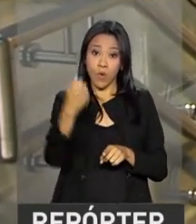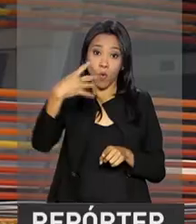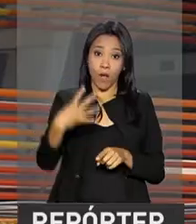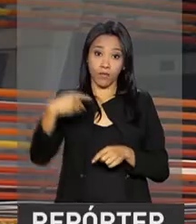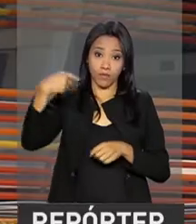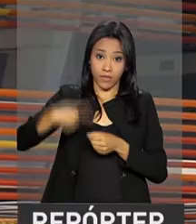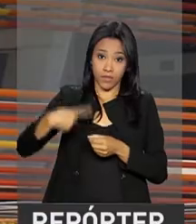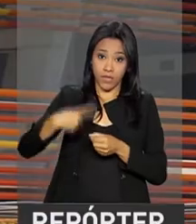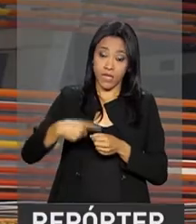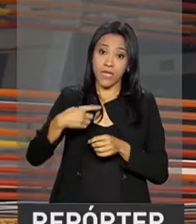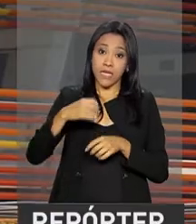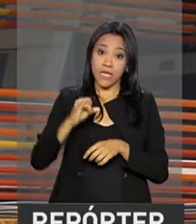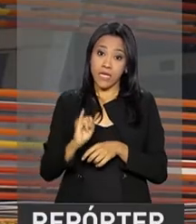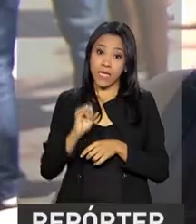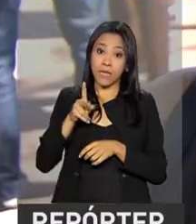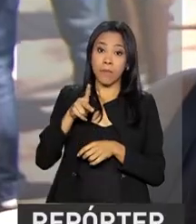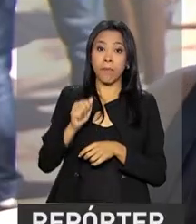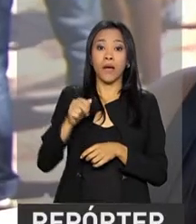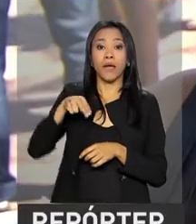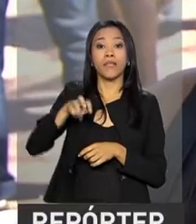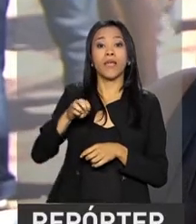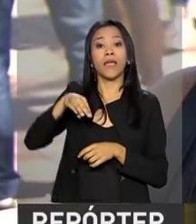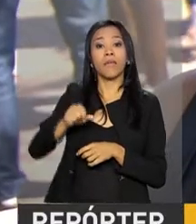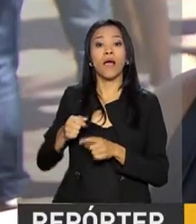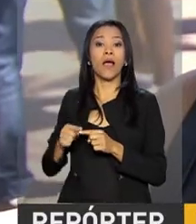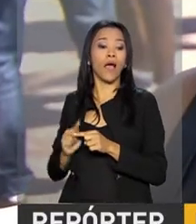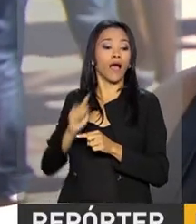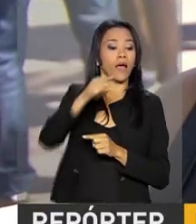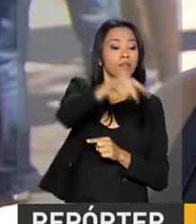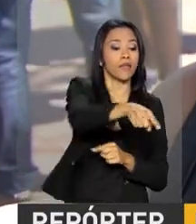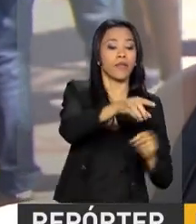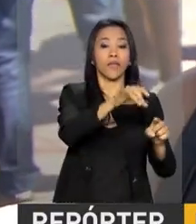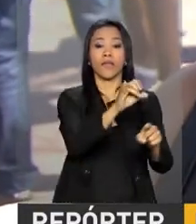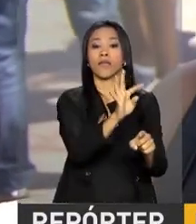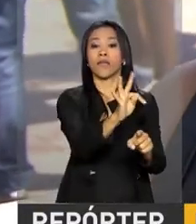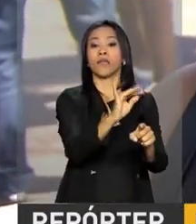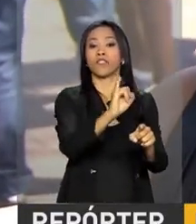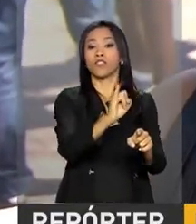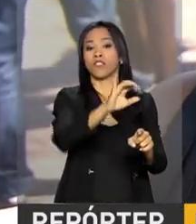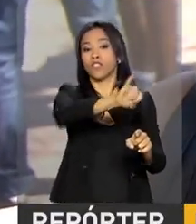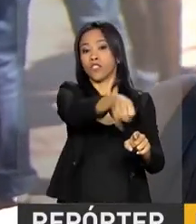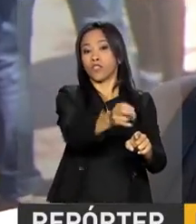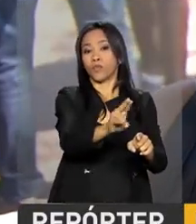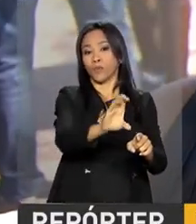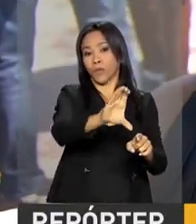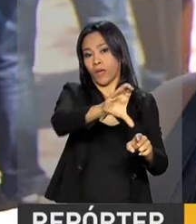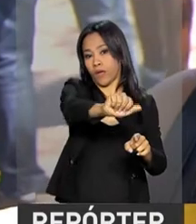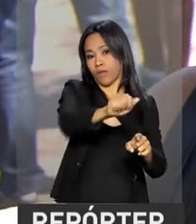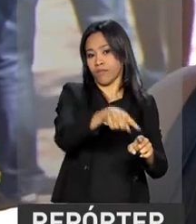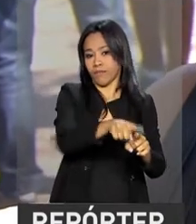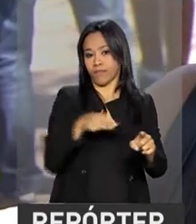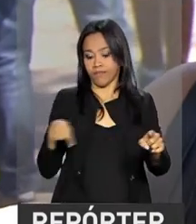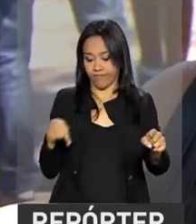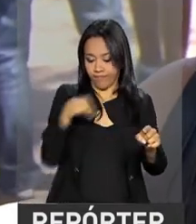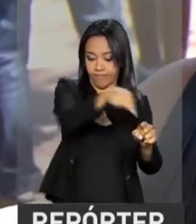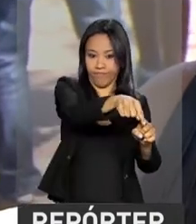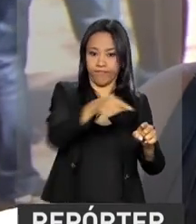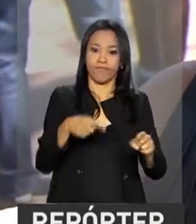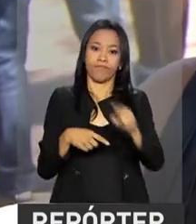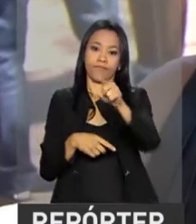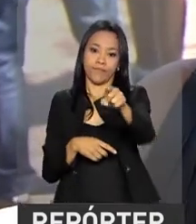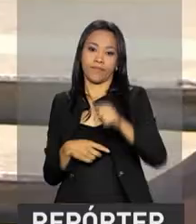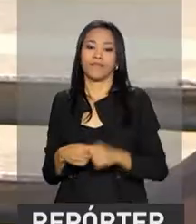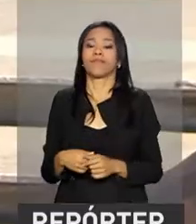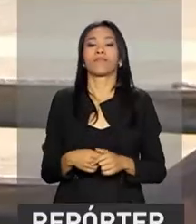Zona Sul, até a Barra da Tijuca. Do centro até aqui, no caso, 30, 40 minutos, é bem rápido. Agora de carro, bota